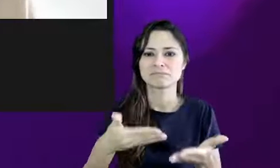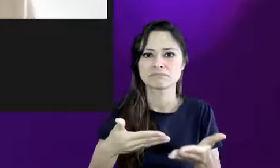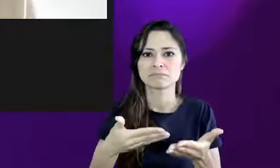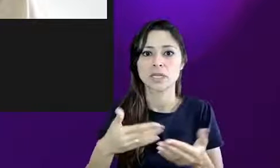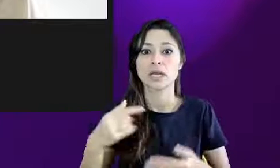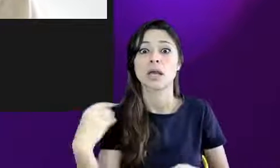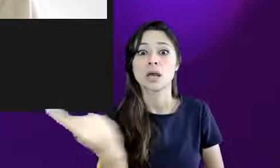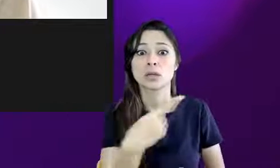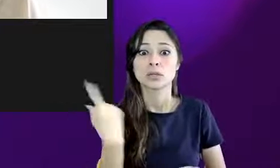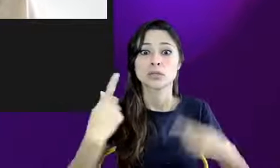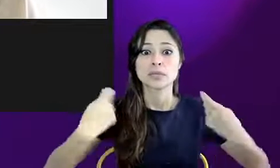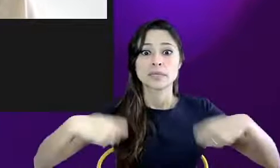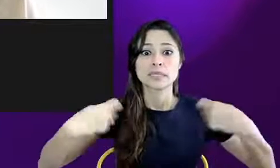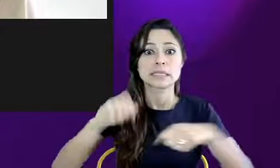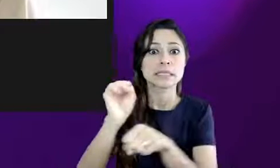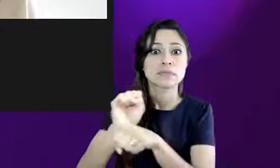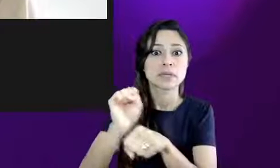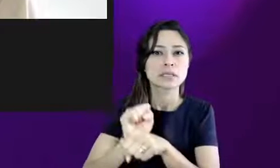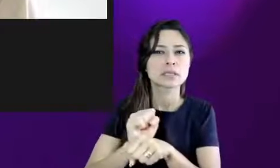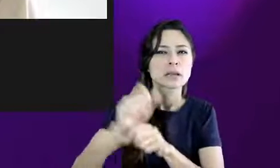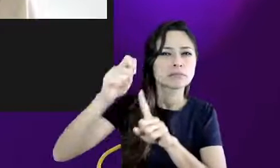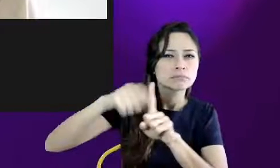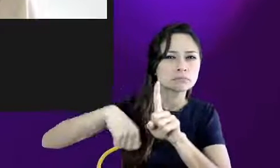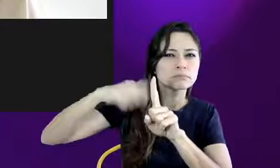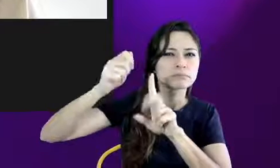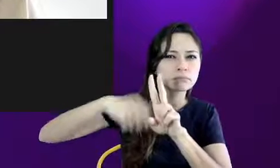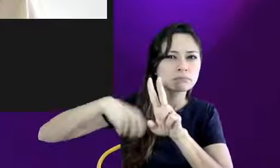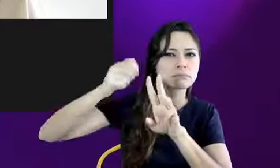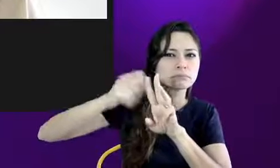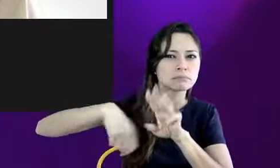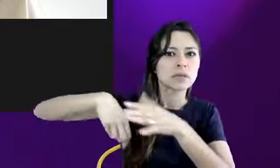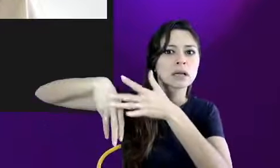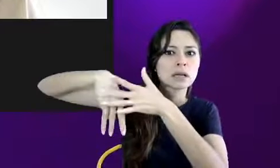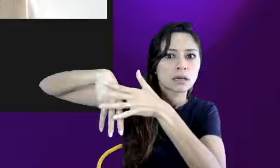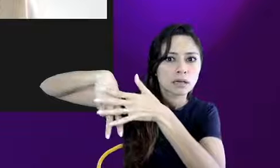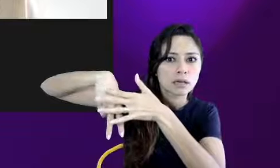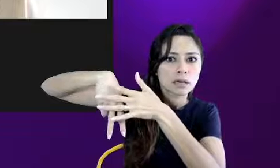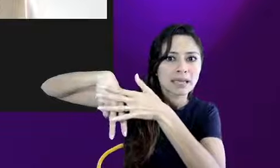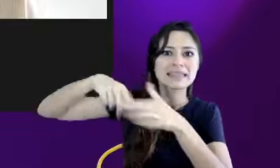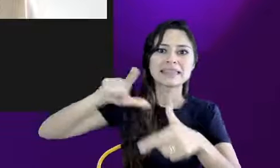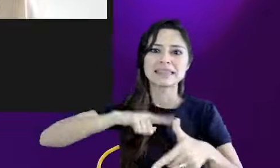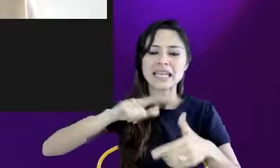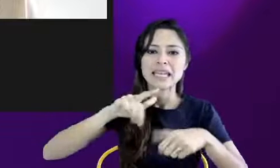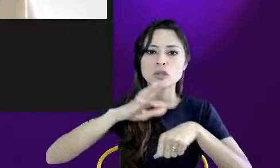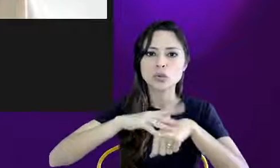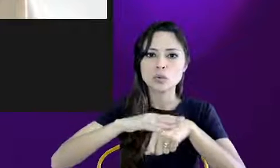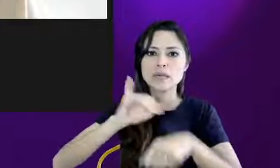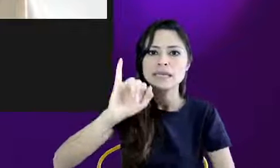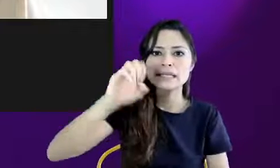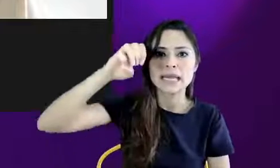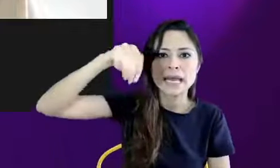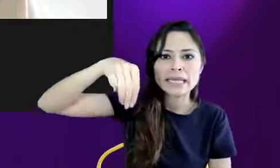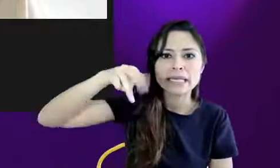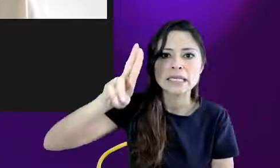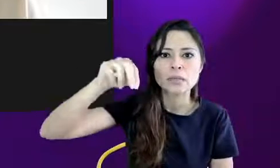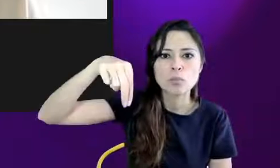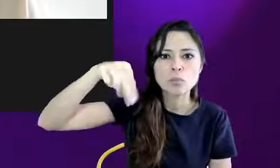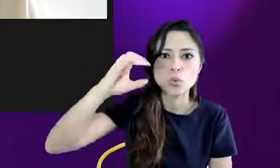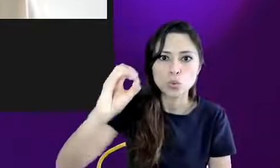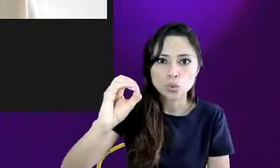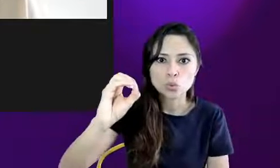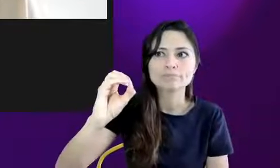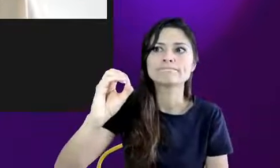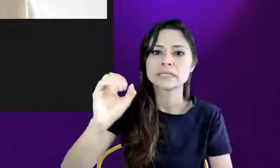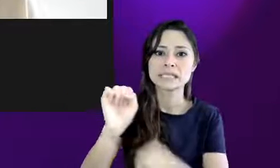menos 3 meses, se o paciente estiver em imunossupressão, para fazer a vacina tradicional,